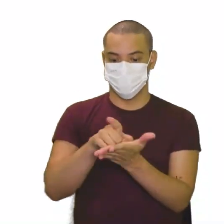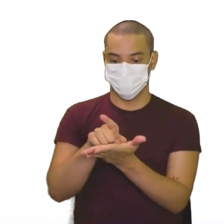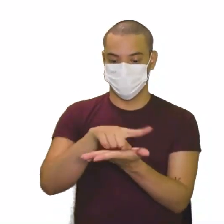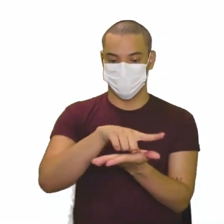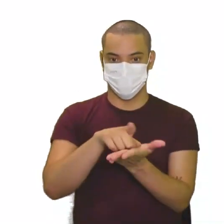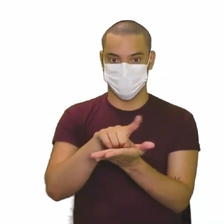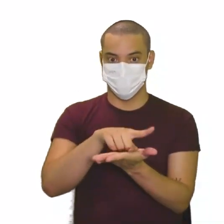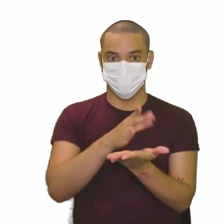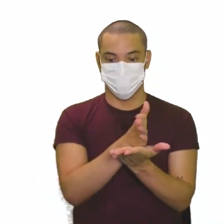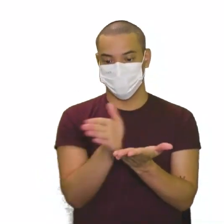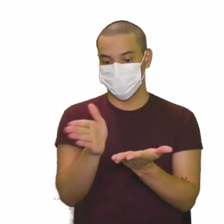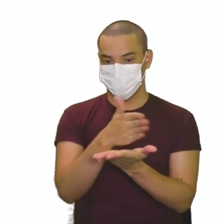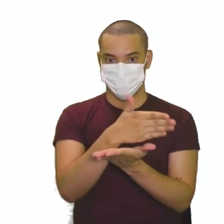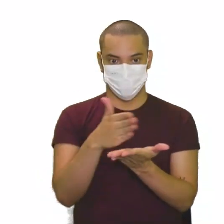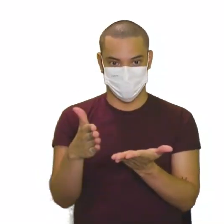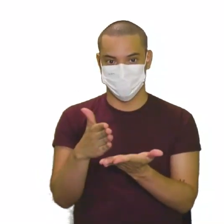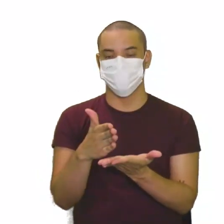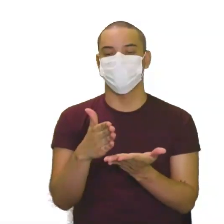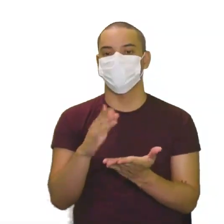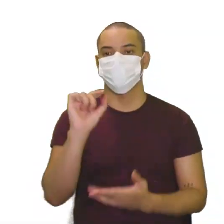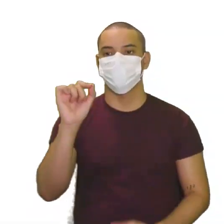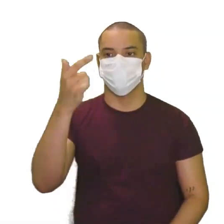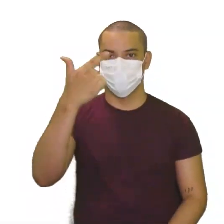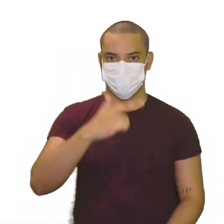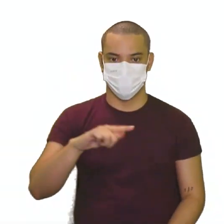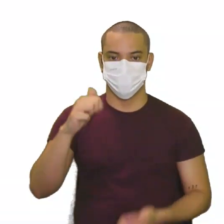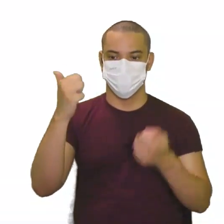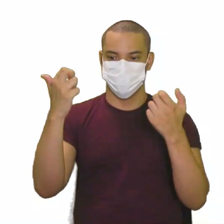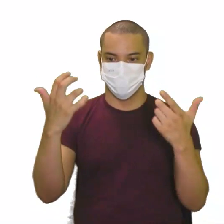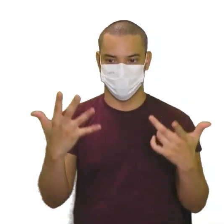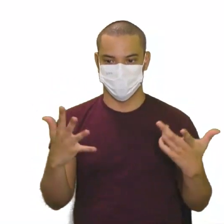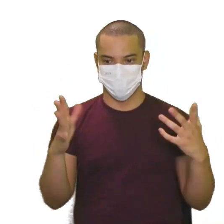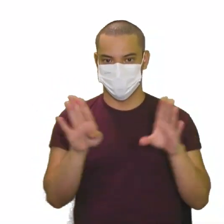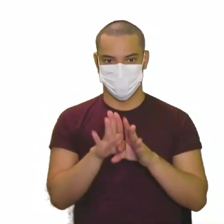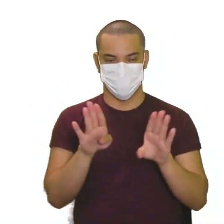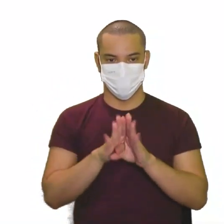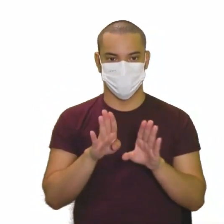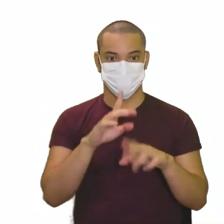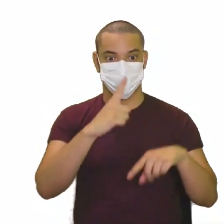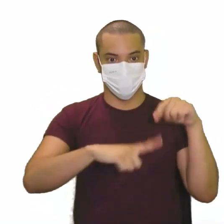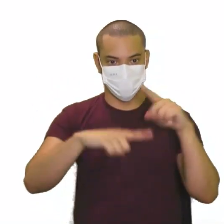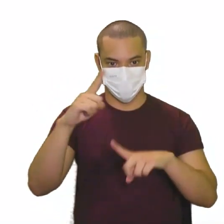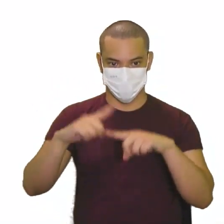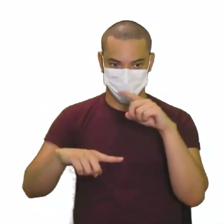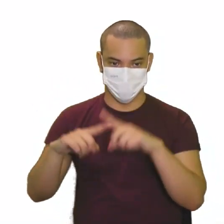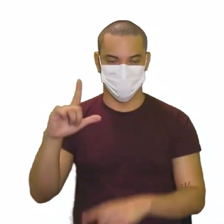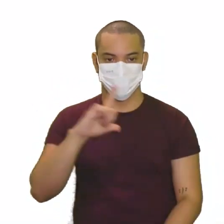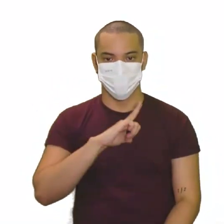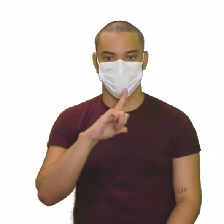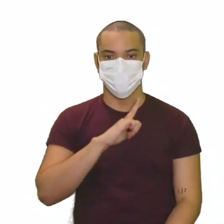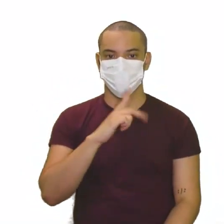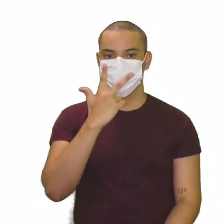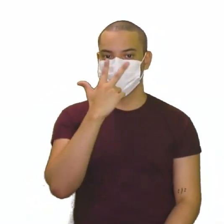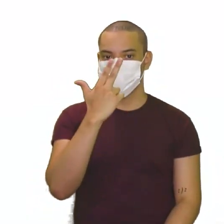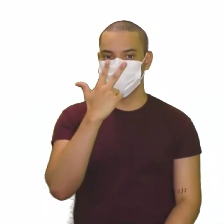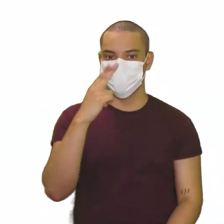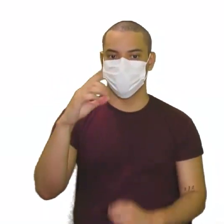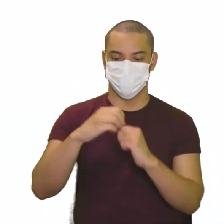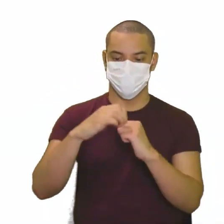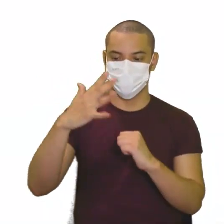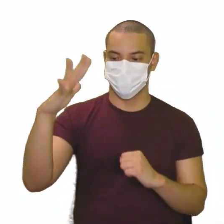pessoal bom olha só o que que nós vimos mais aí que geralmente esse a festa em forma Cristalina